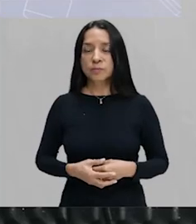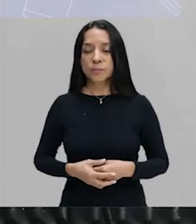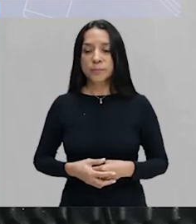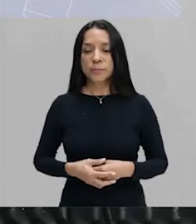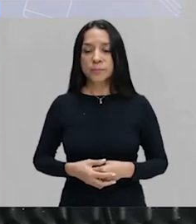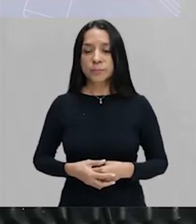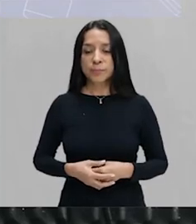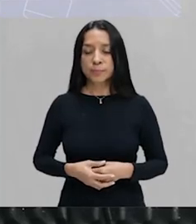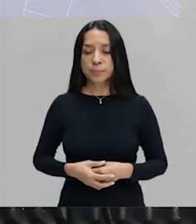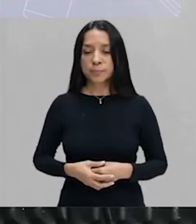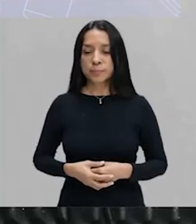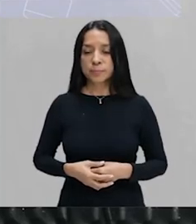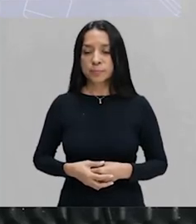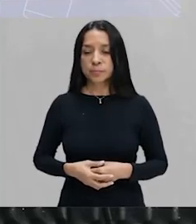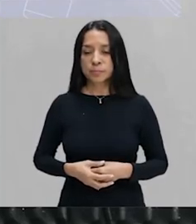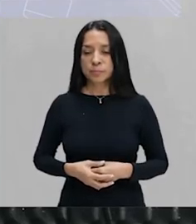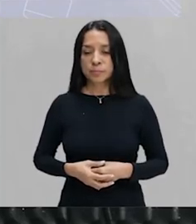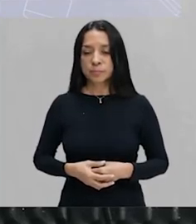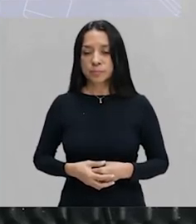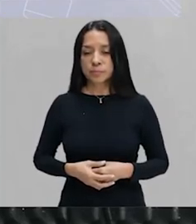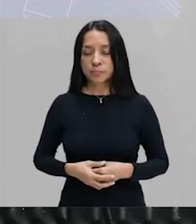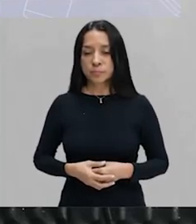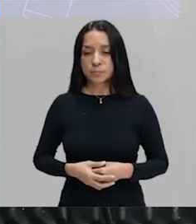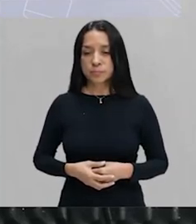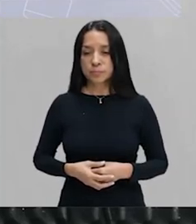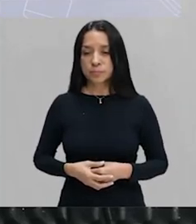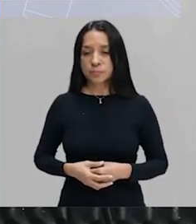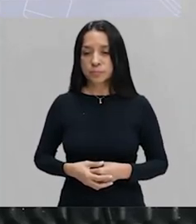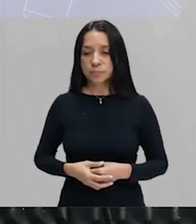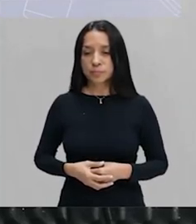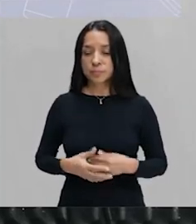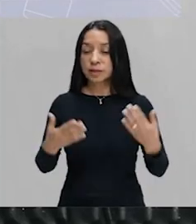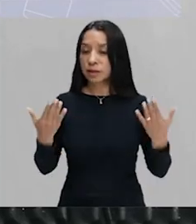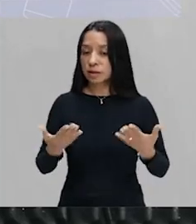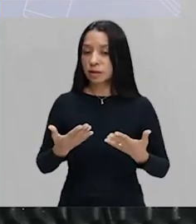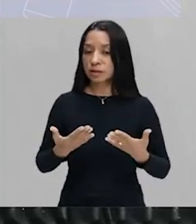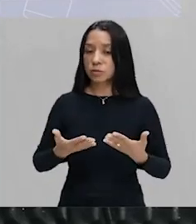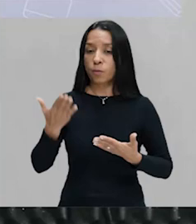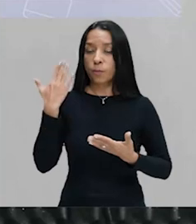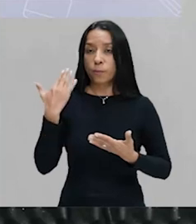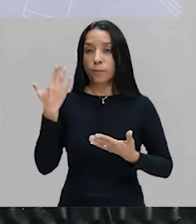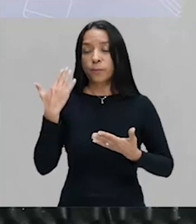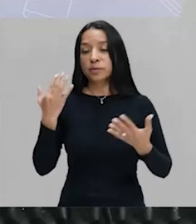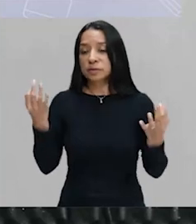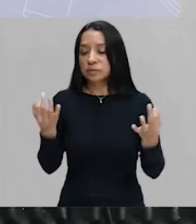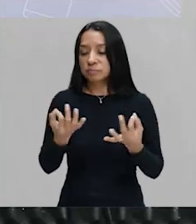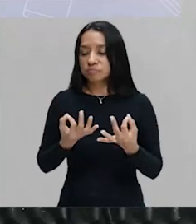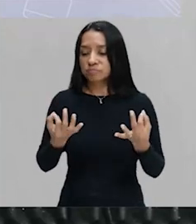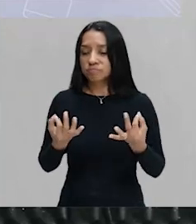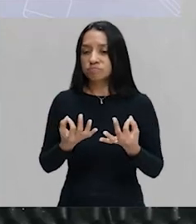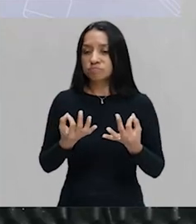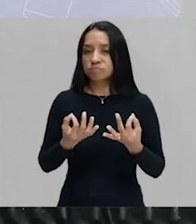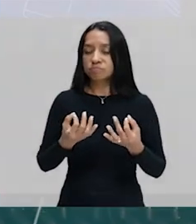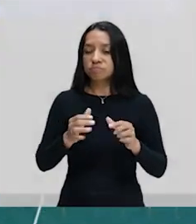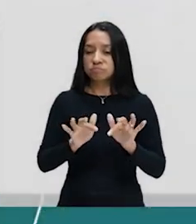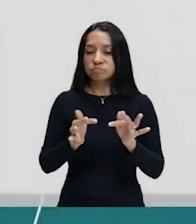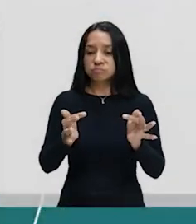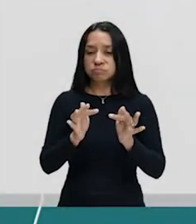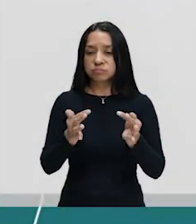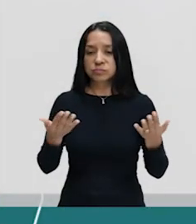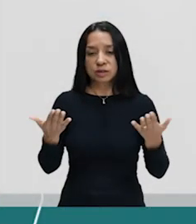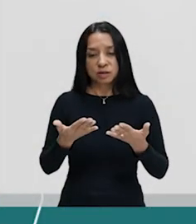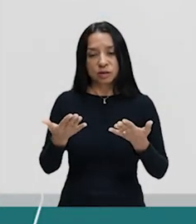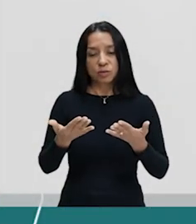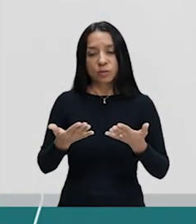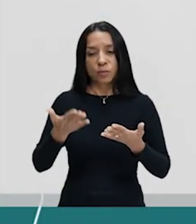e ellos estuvieron. Esse é o pretérito perfeito simples. Vamos ver